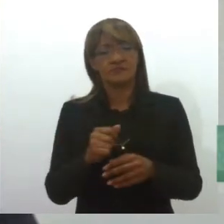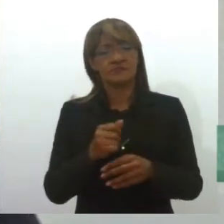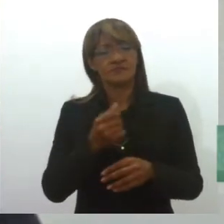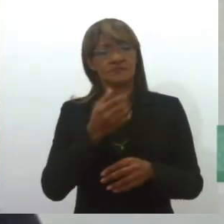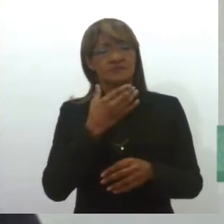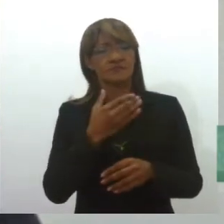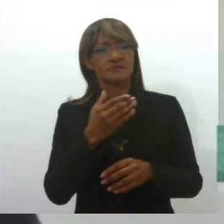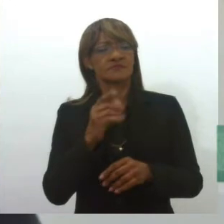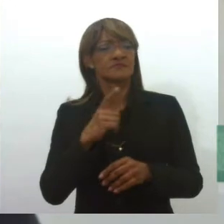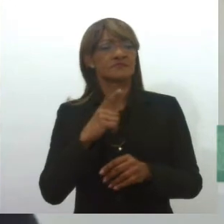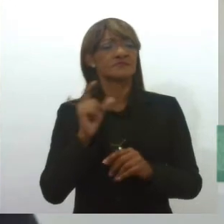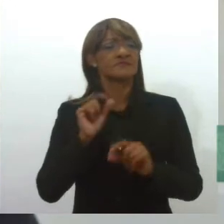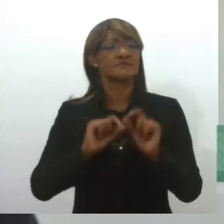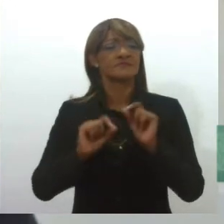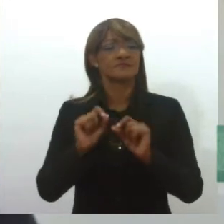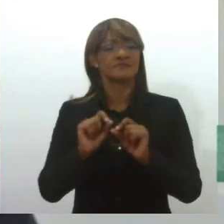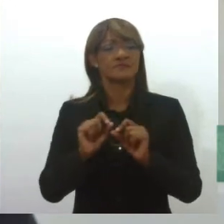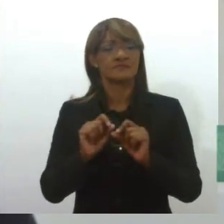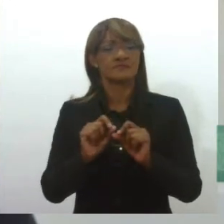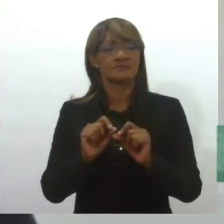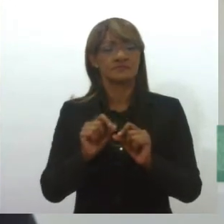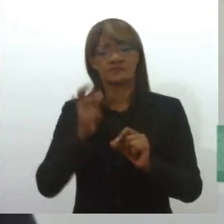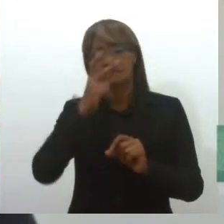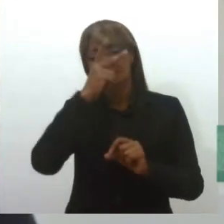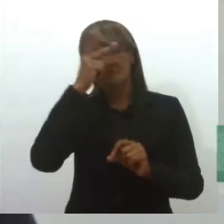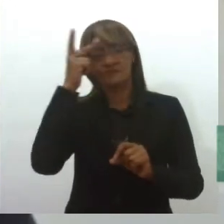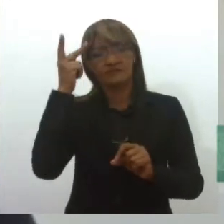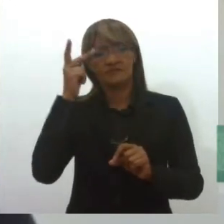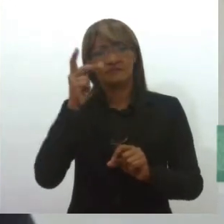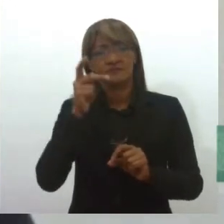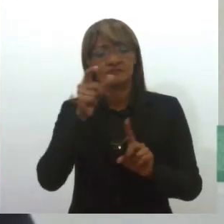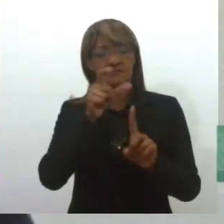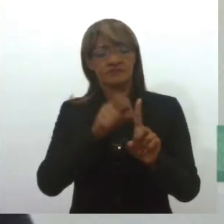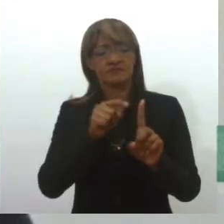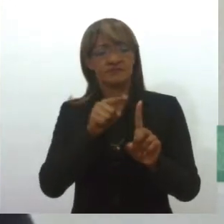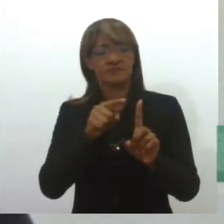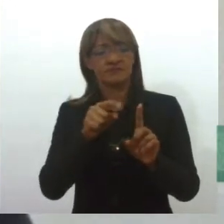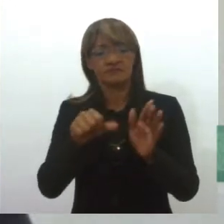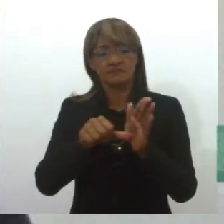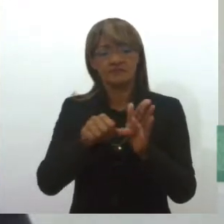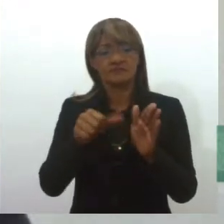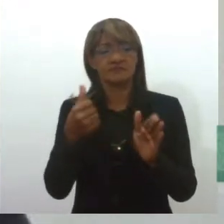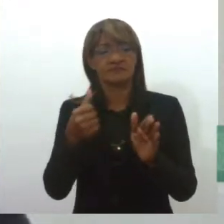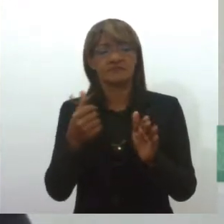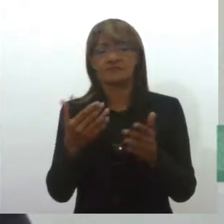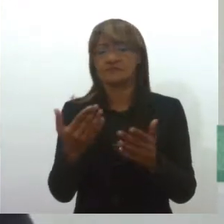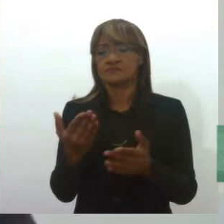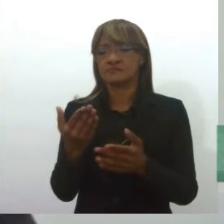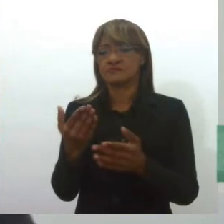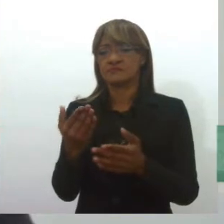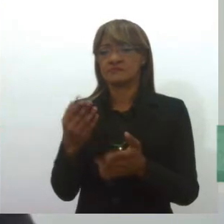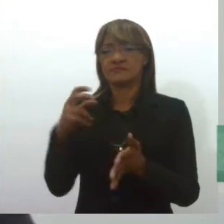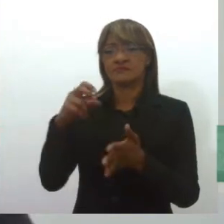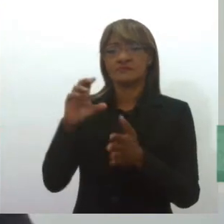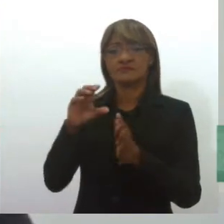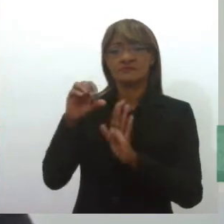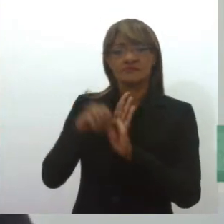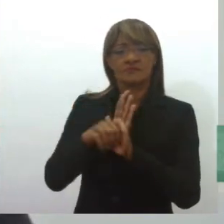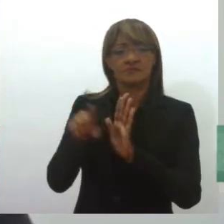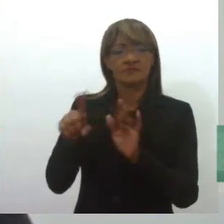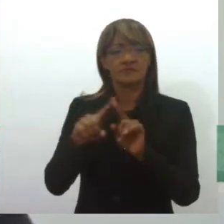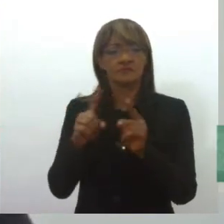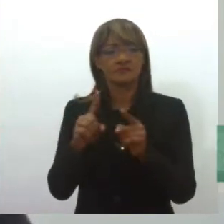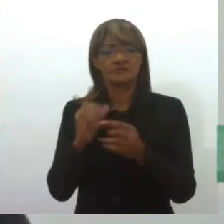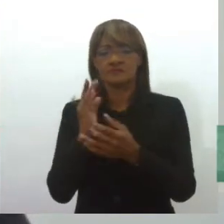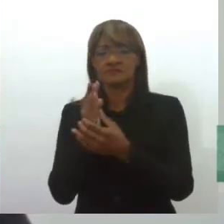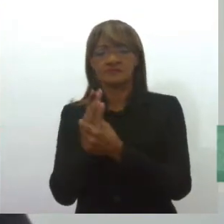cidadão, que pego pela primeira vez, ele ter a suspensão do processo e esse